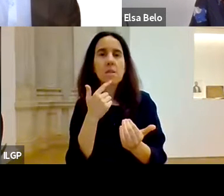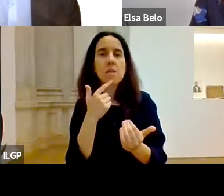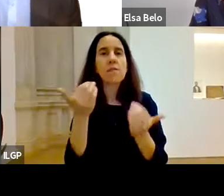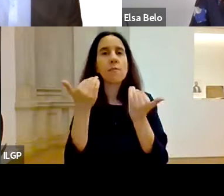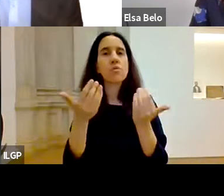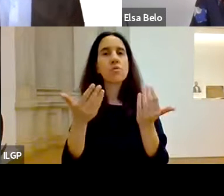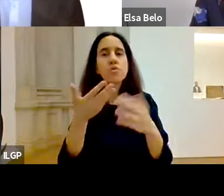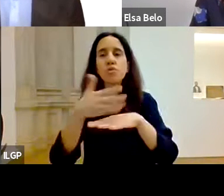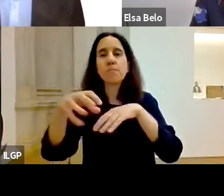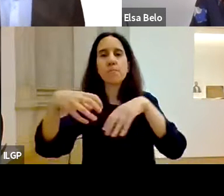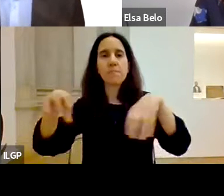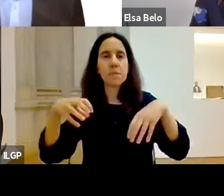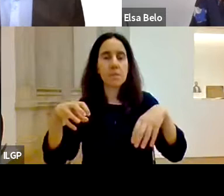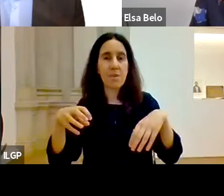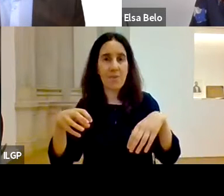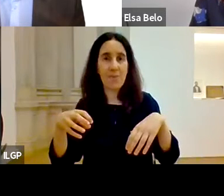informação